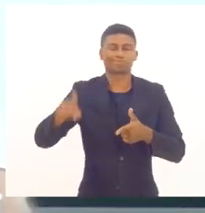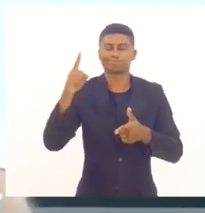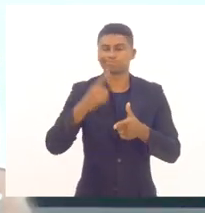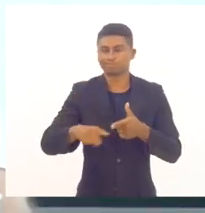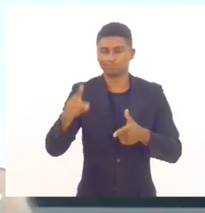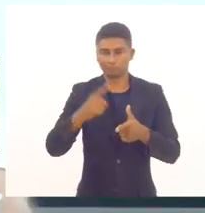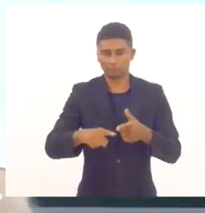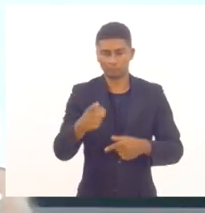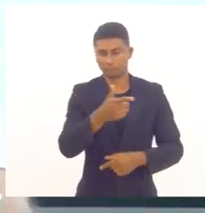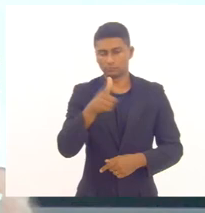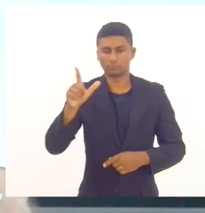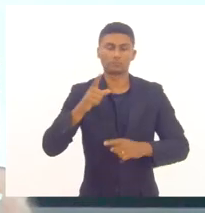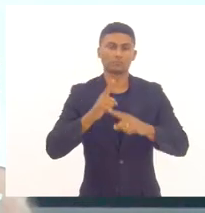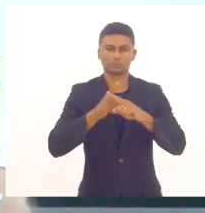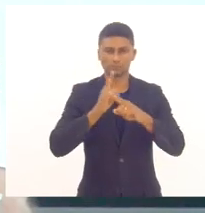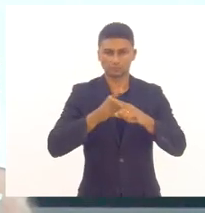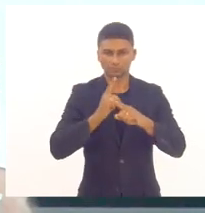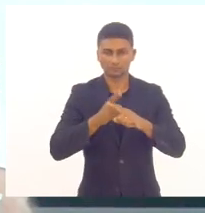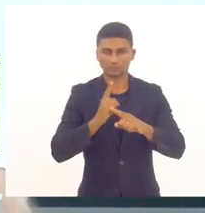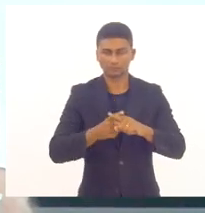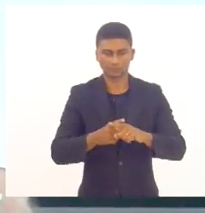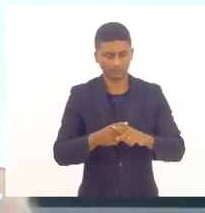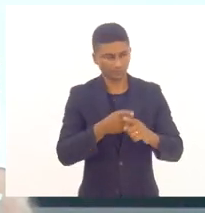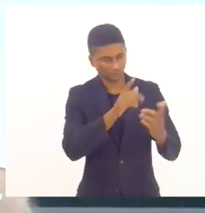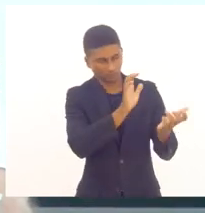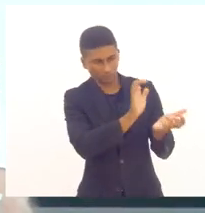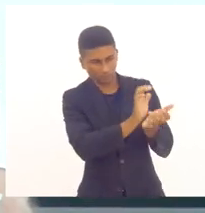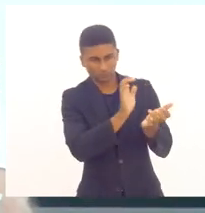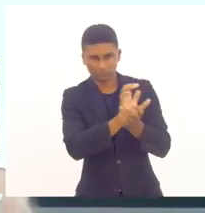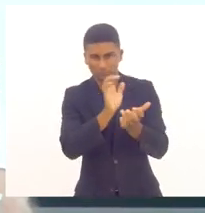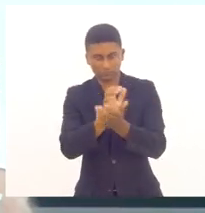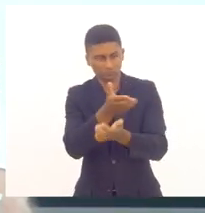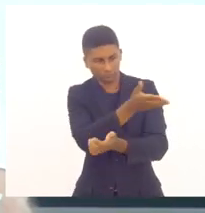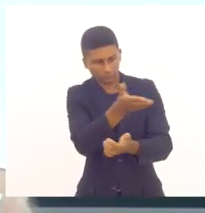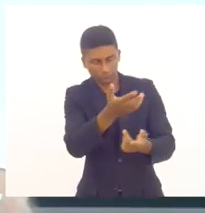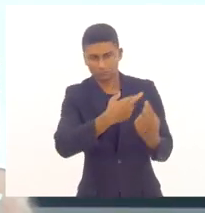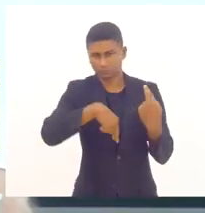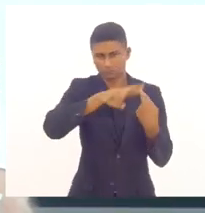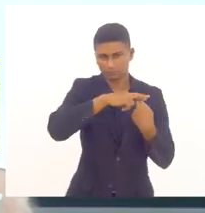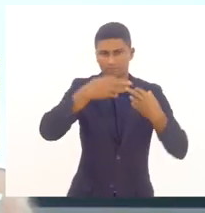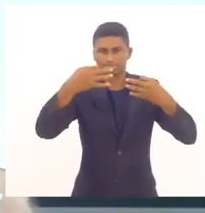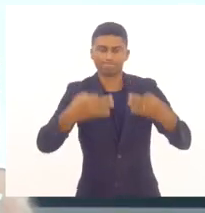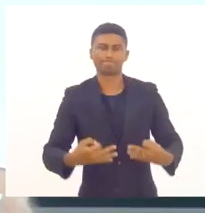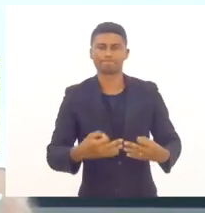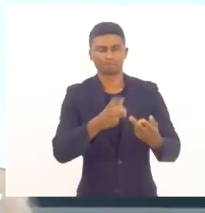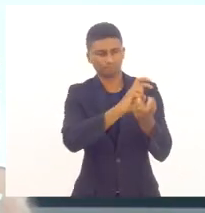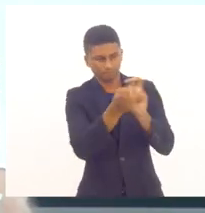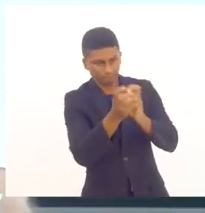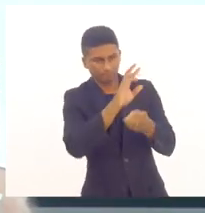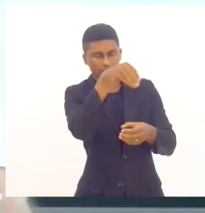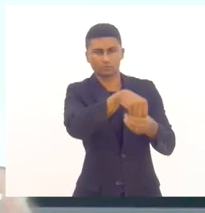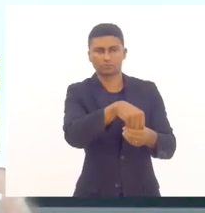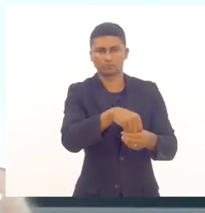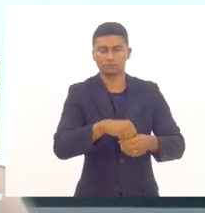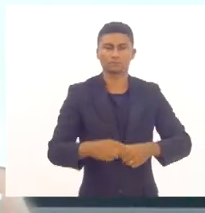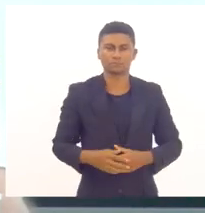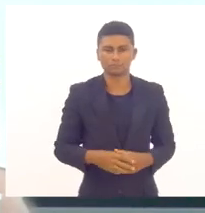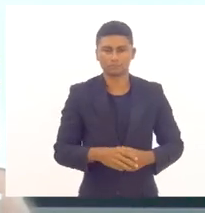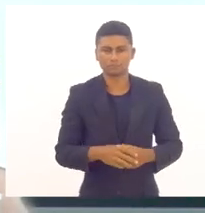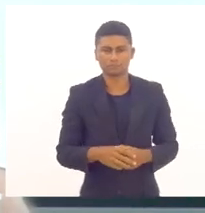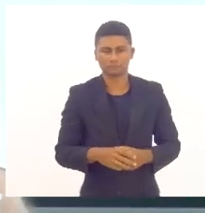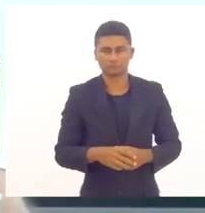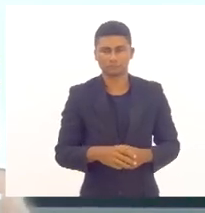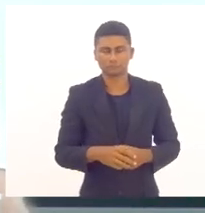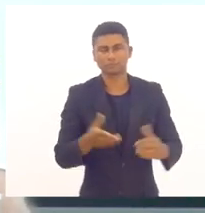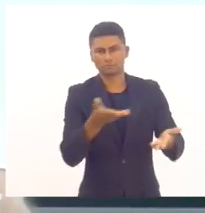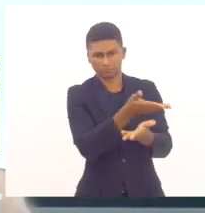criado. Porque as federações ela têm papel na capoeira. Não dá para dizer que as federações não